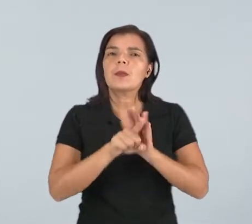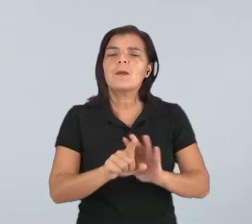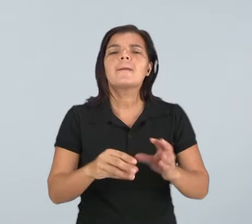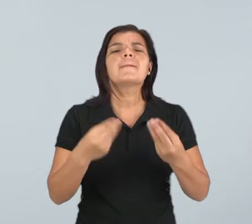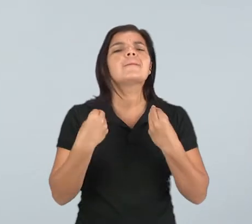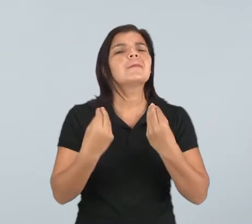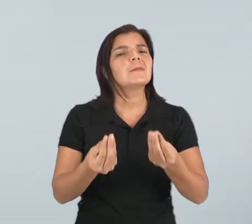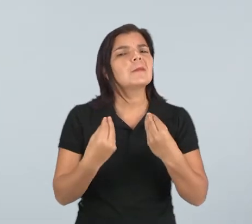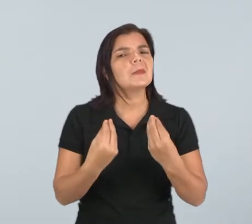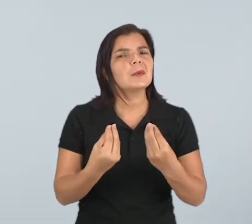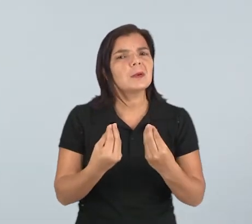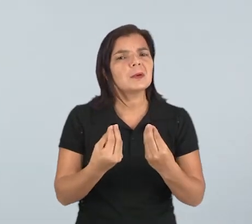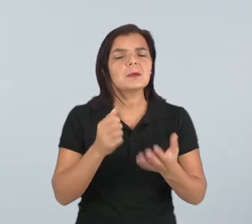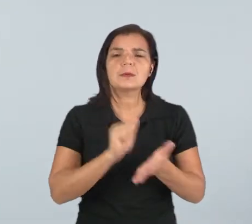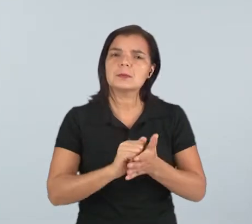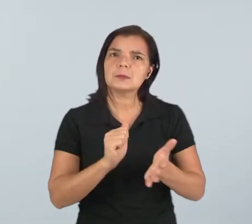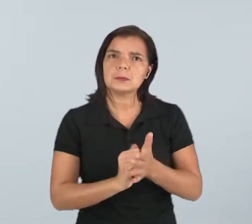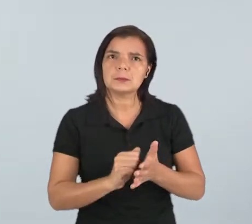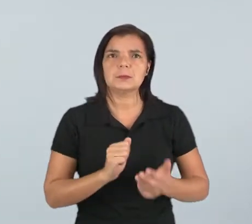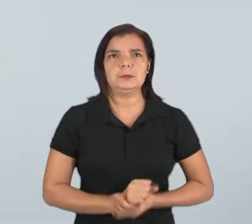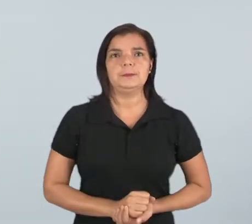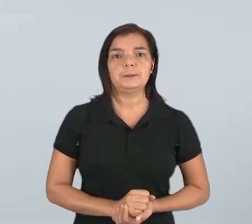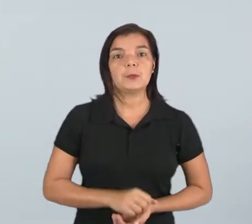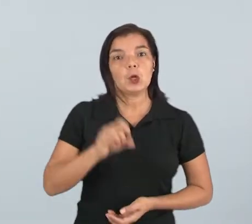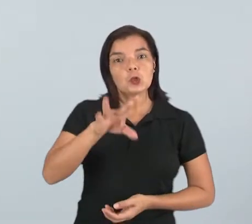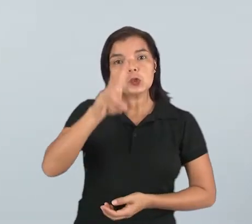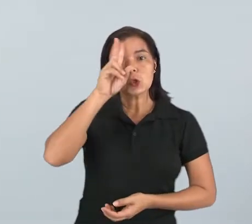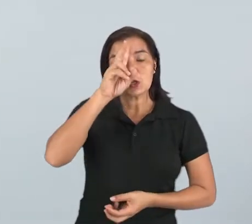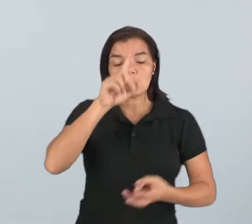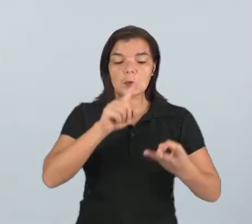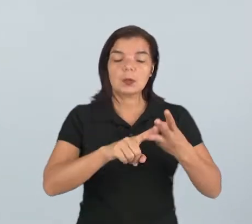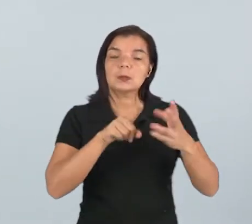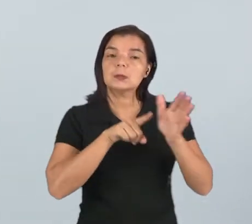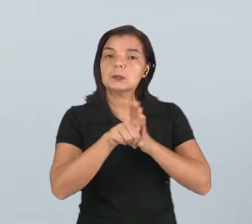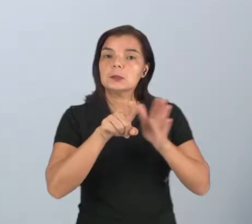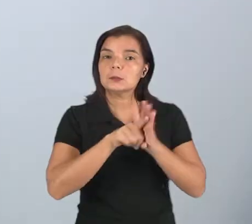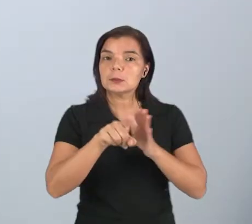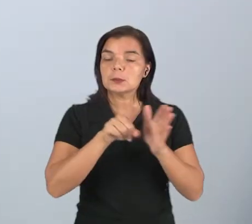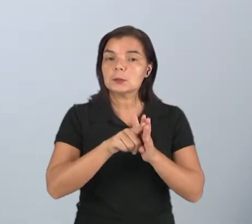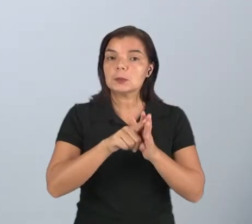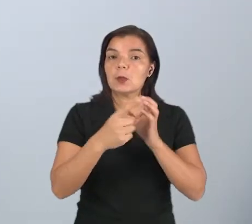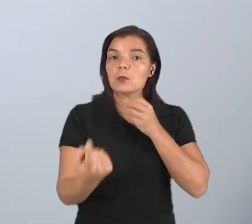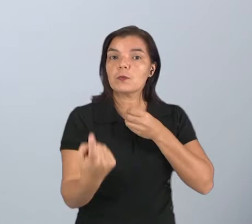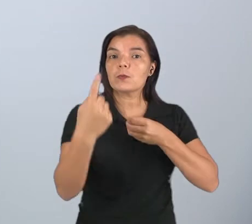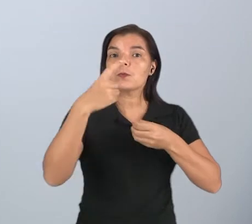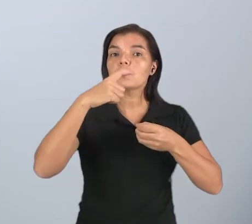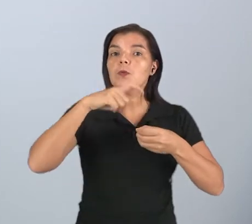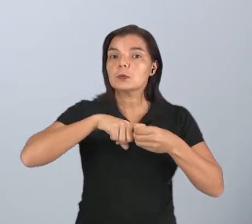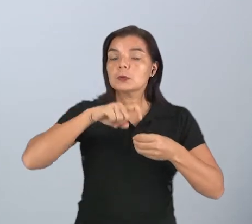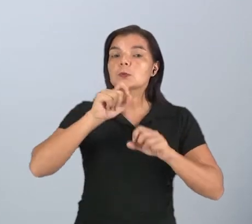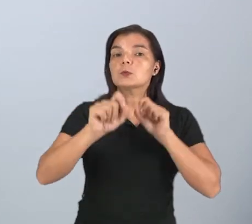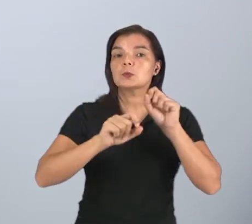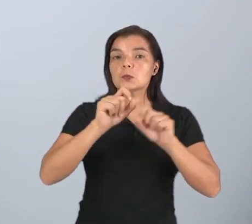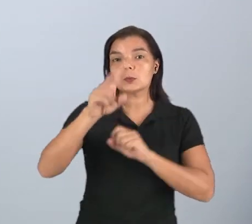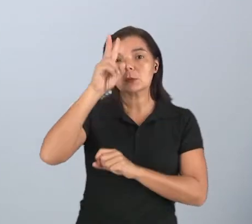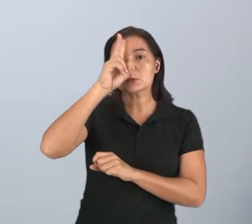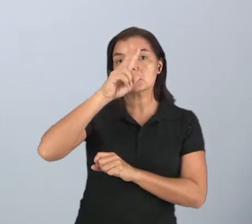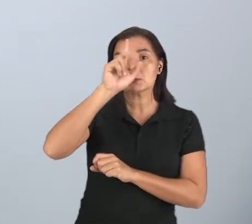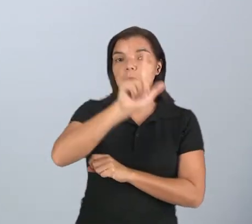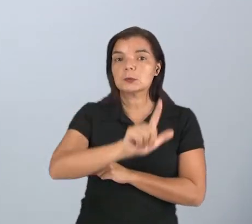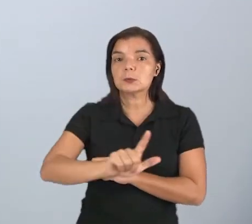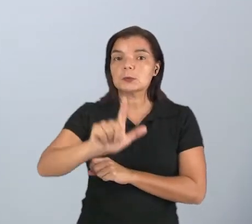vou escrever? Só lembrando que nessa terceira pergunta nós retomamos aí a questão de